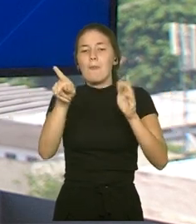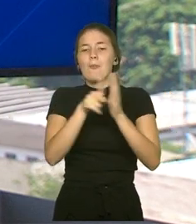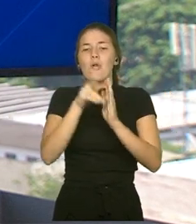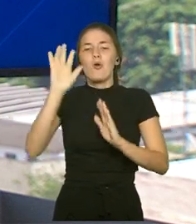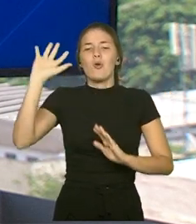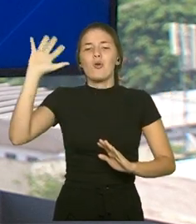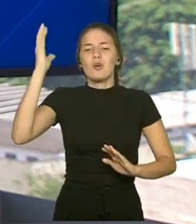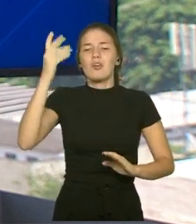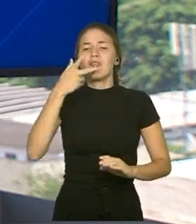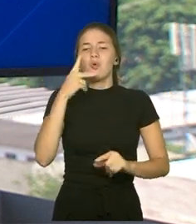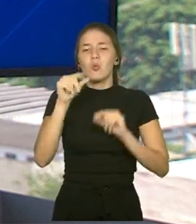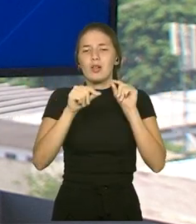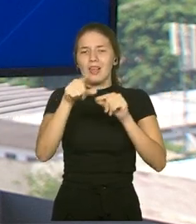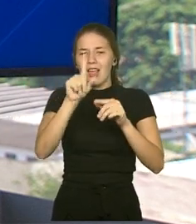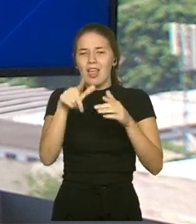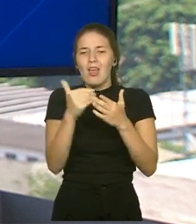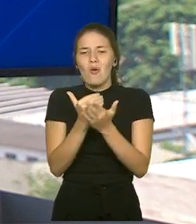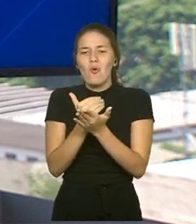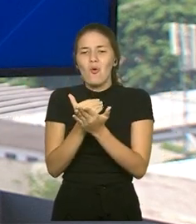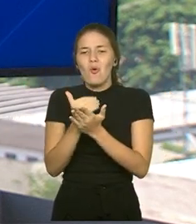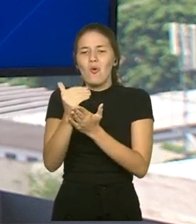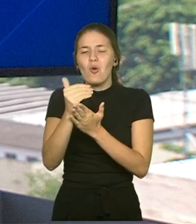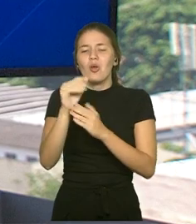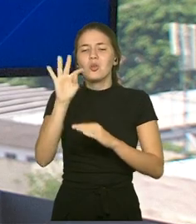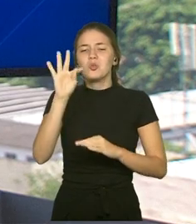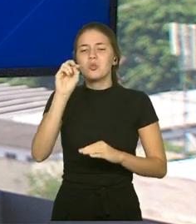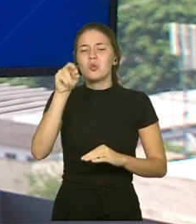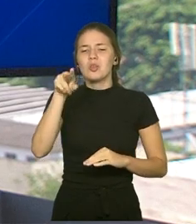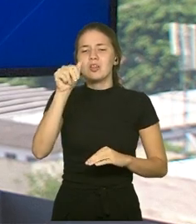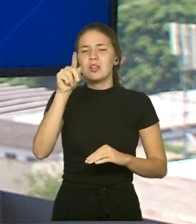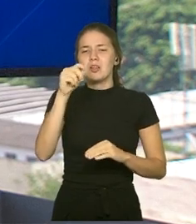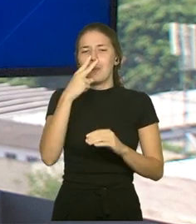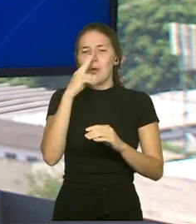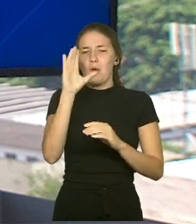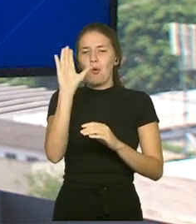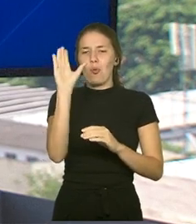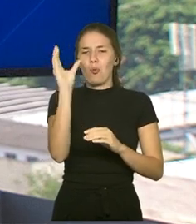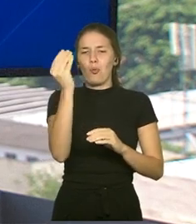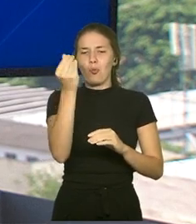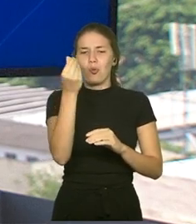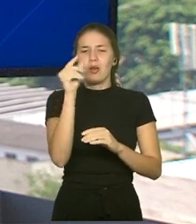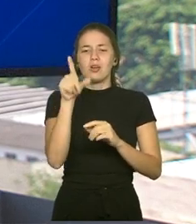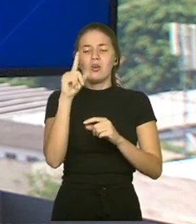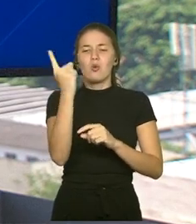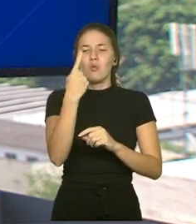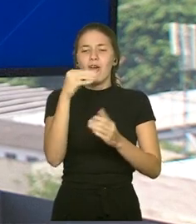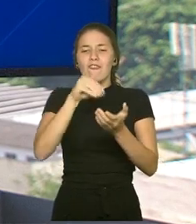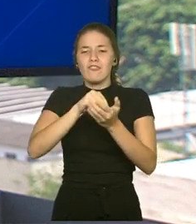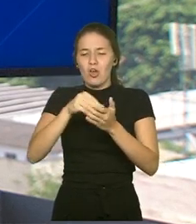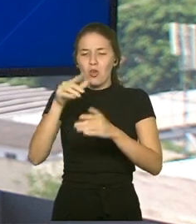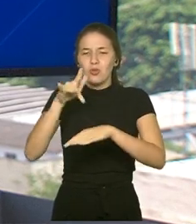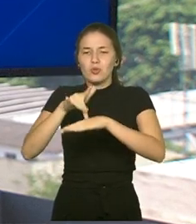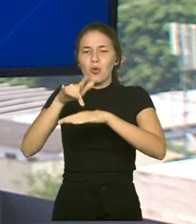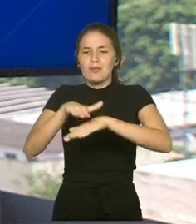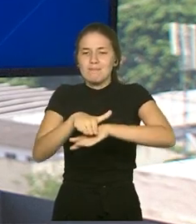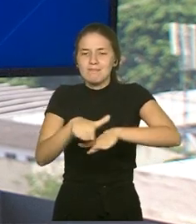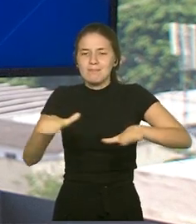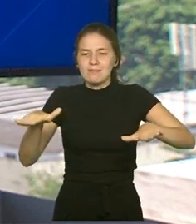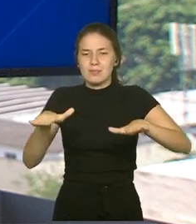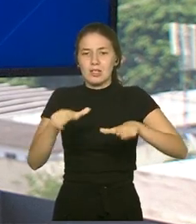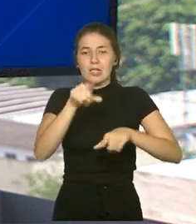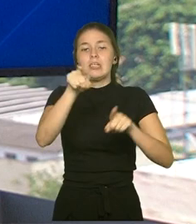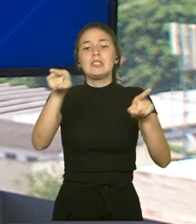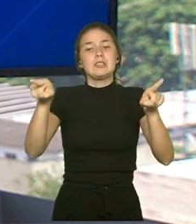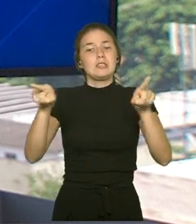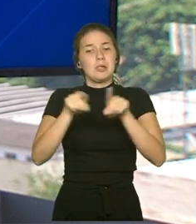meteorologia é o estágio Inicial ali de um tornado quando redemoinho ainda não tocou o chão o mesmo